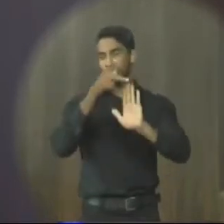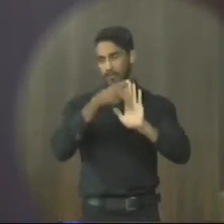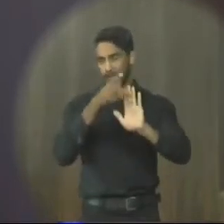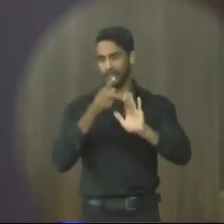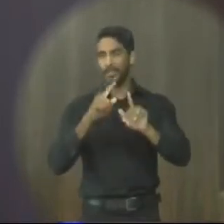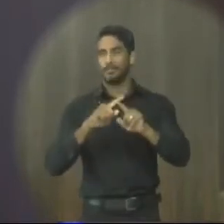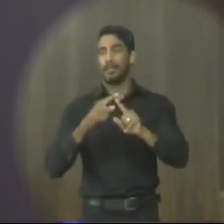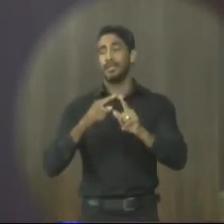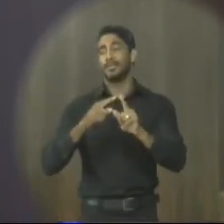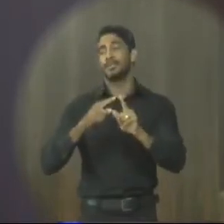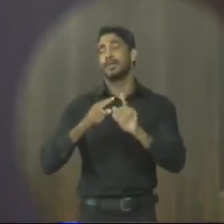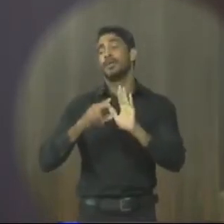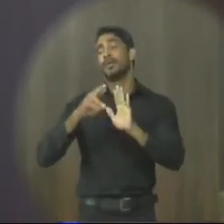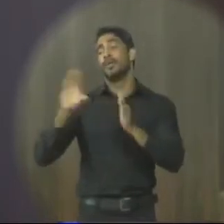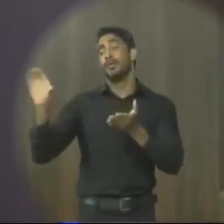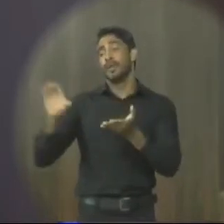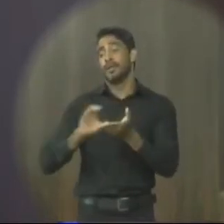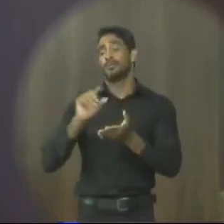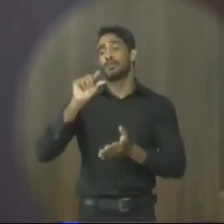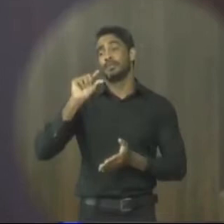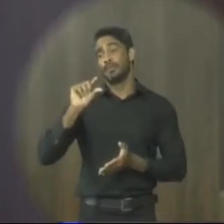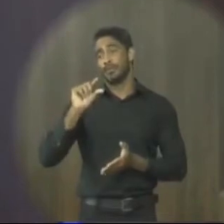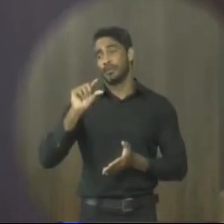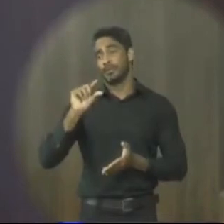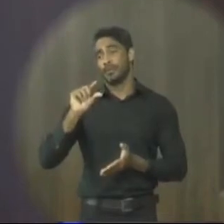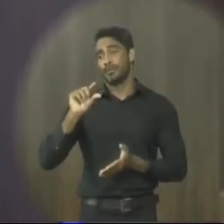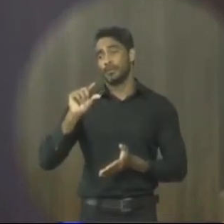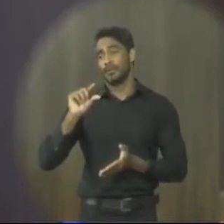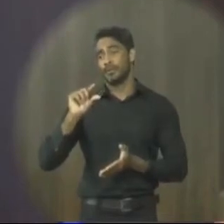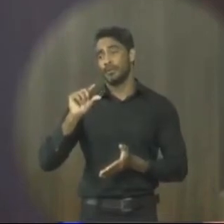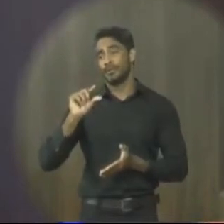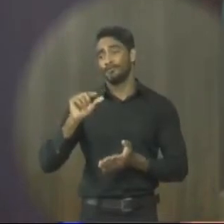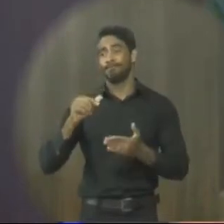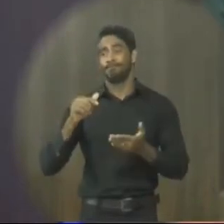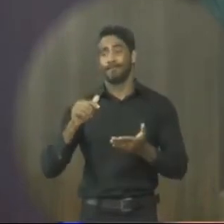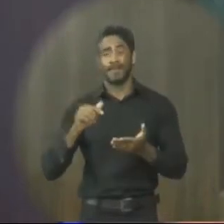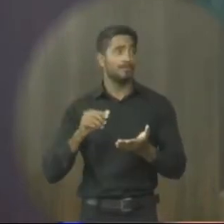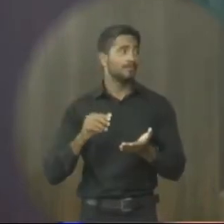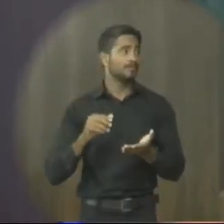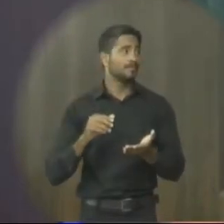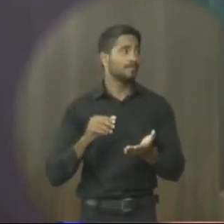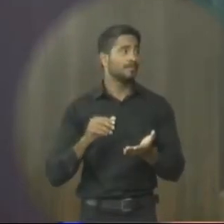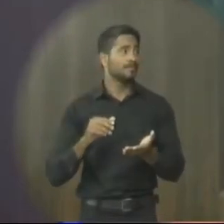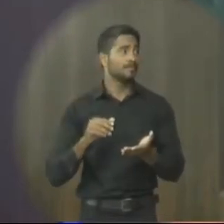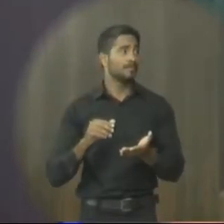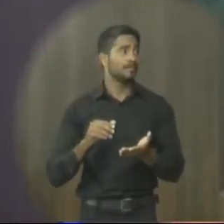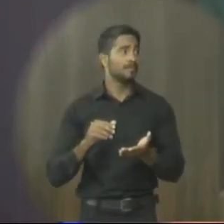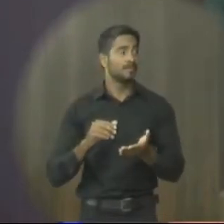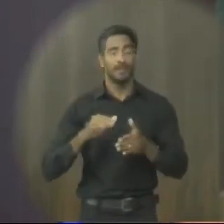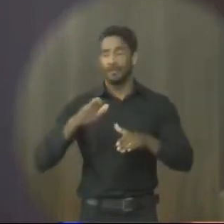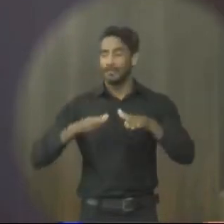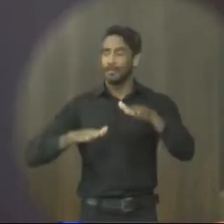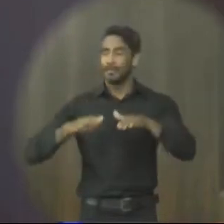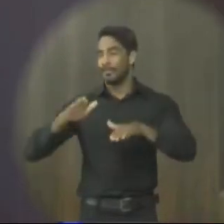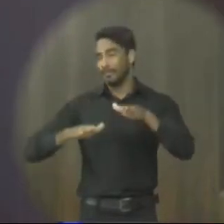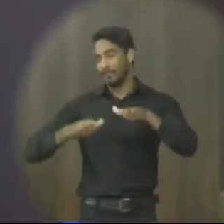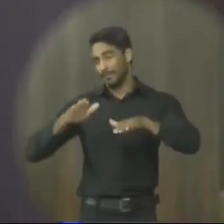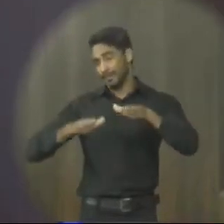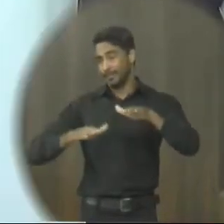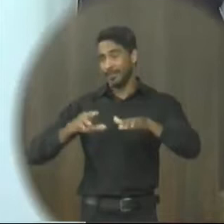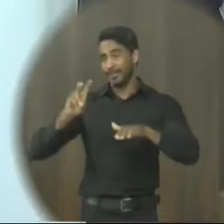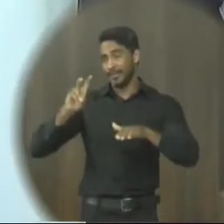o recurso não dava para fazer a rua toda. Ficou 40 metros? 50 metros?